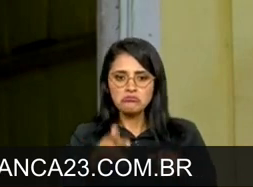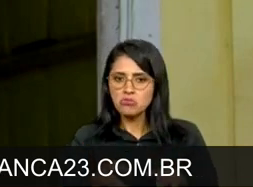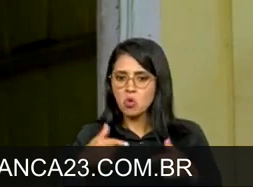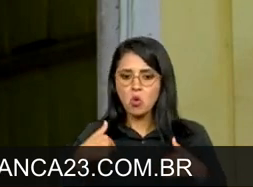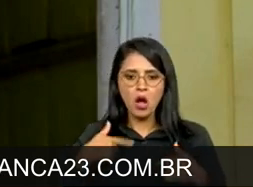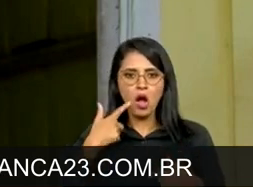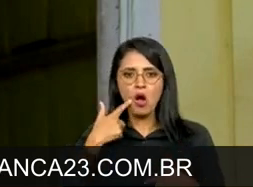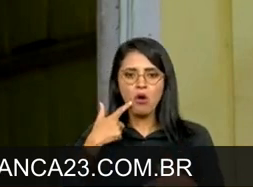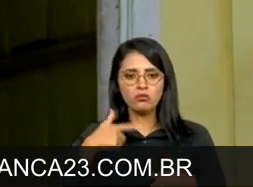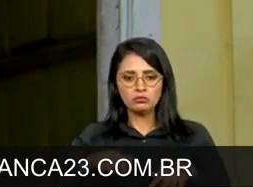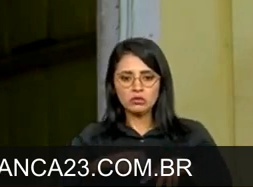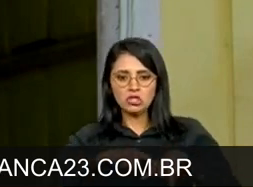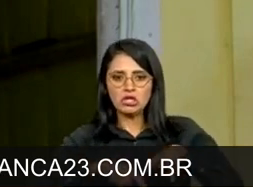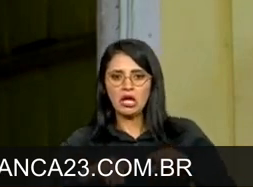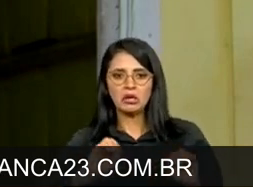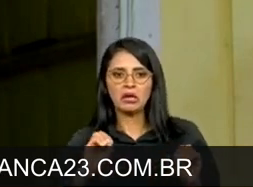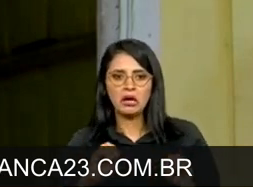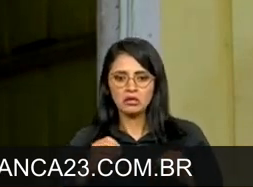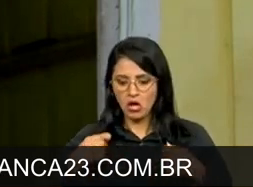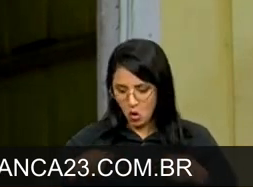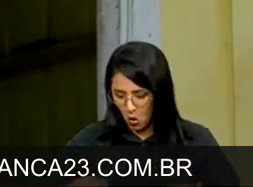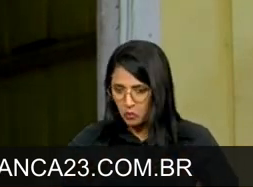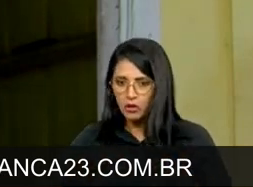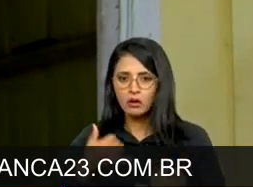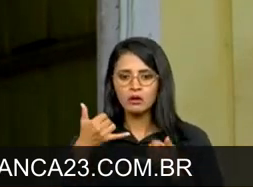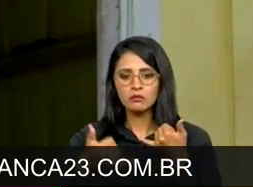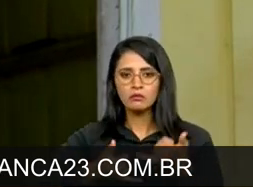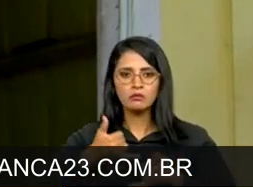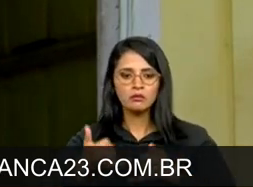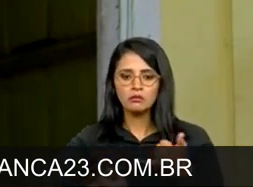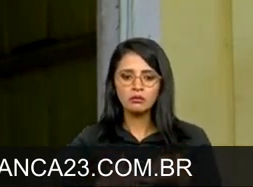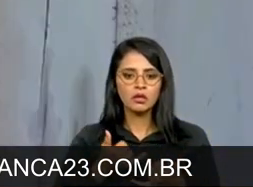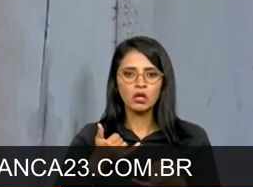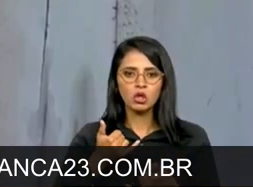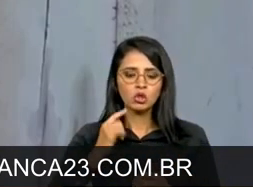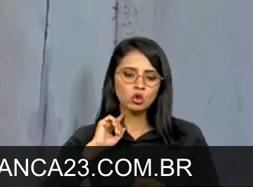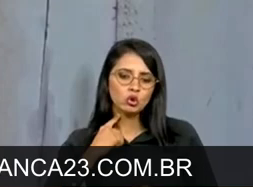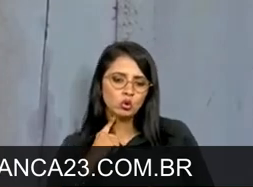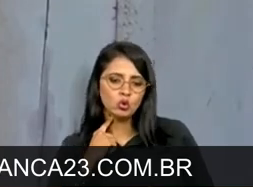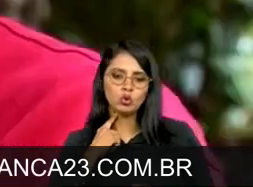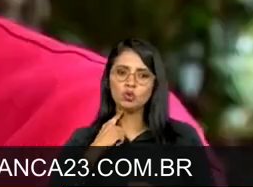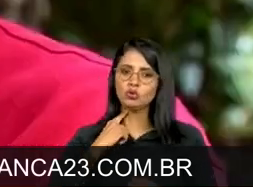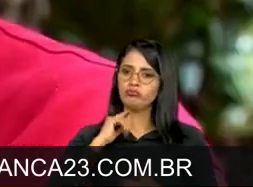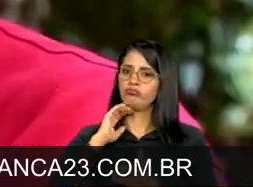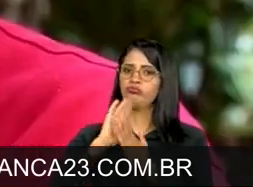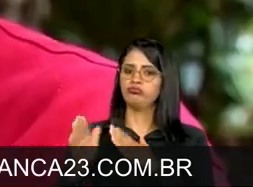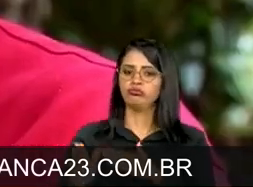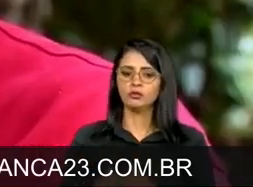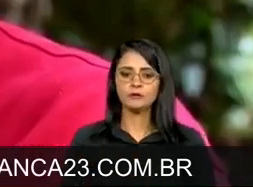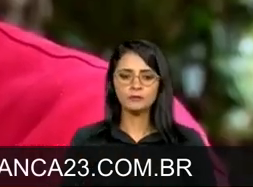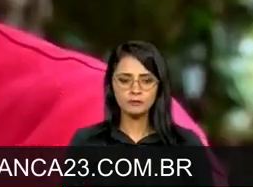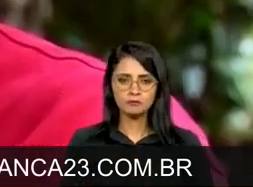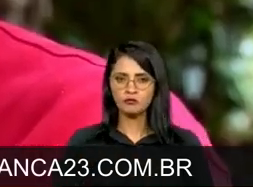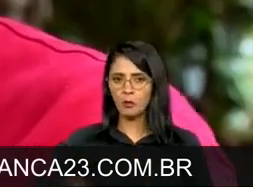estava, descalça, com aquela roupinha ali brincando, fomos caindo fora. No Brasil,